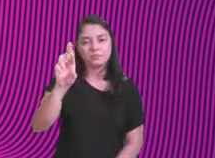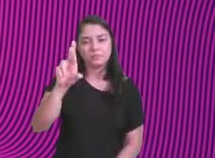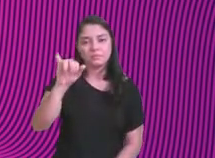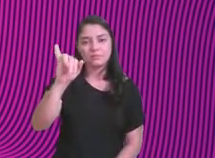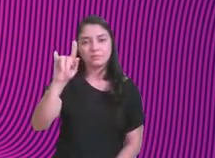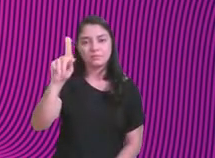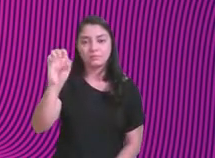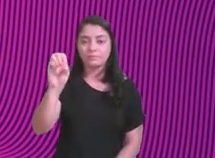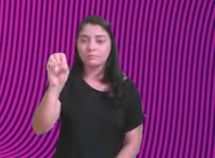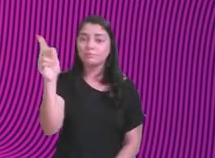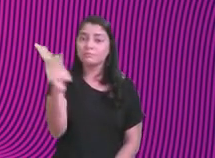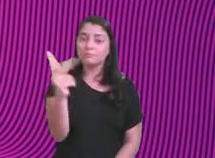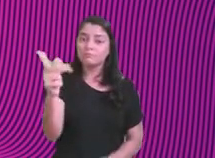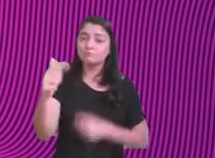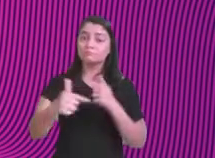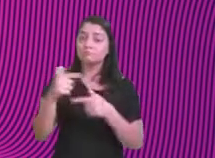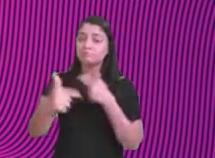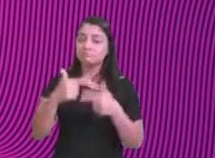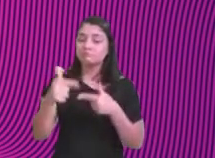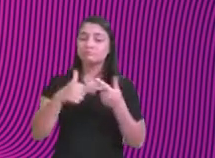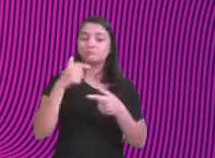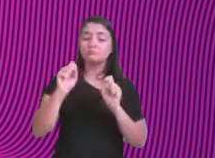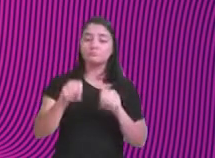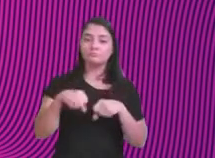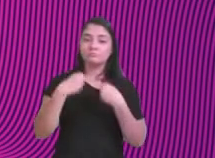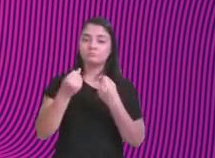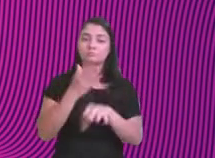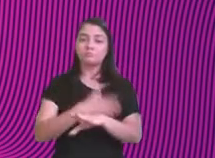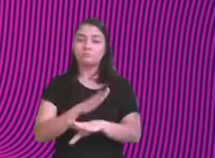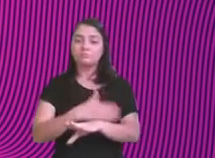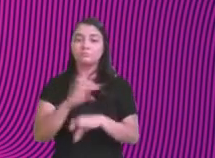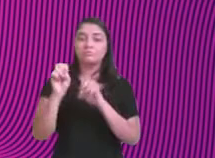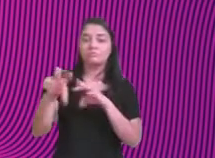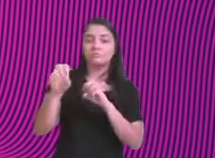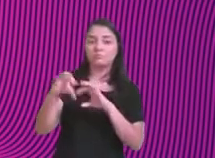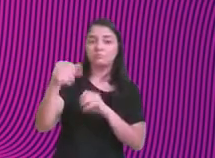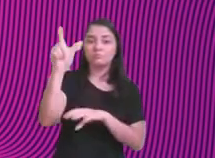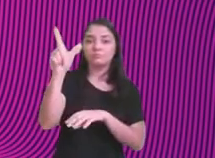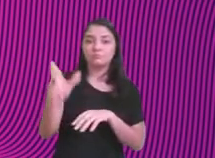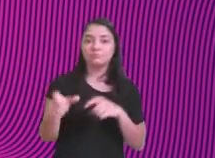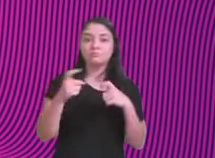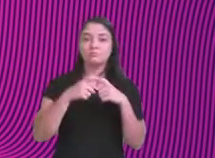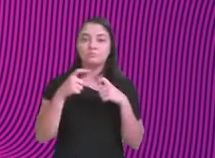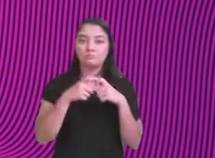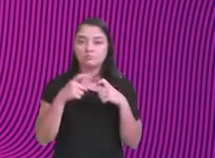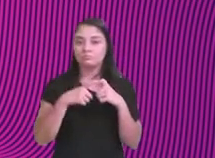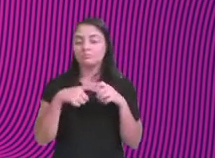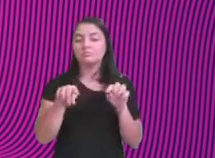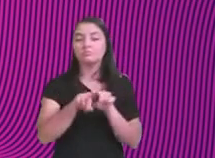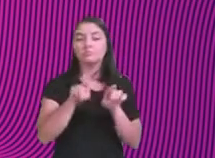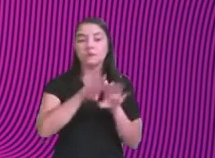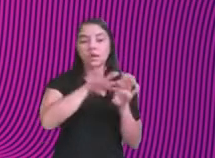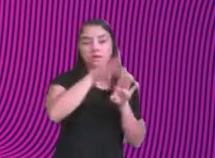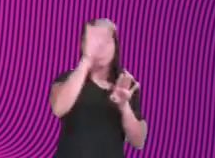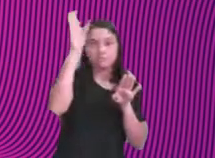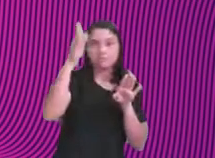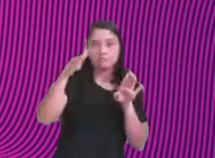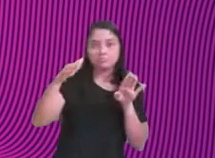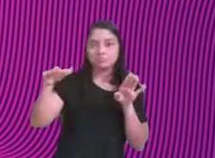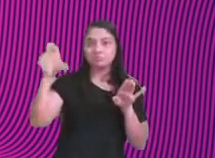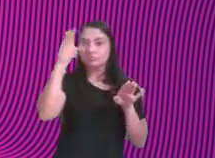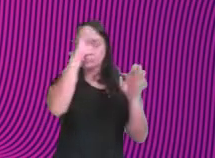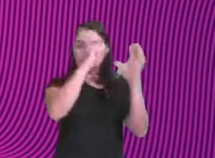de médicos, né, falassem um pouquinho como que é esse tempo e essa curva de aprendizado de